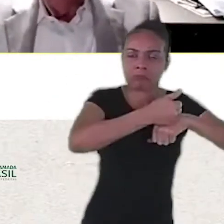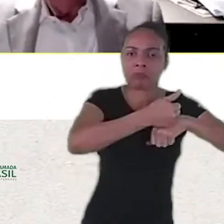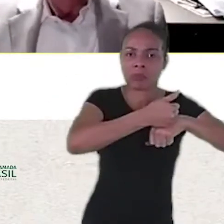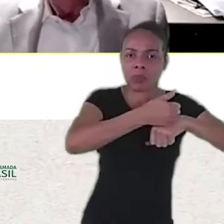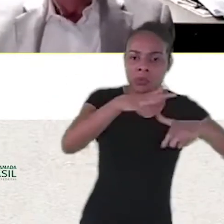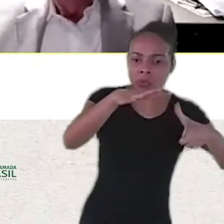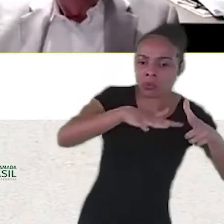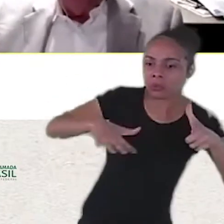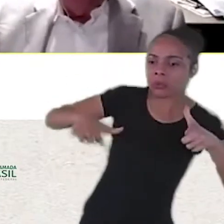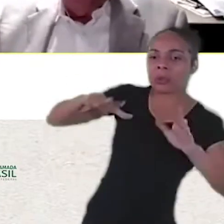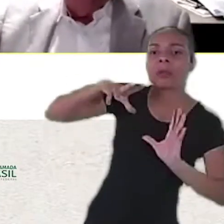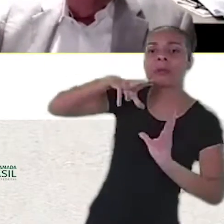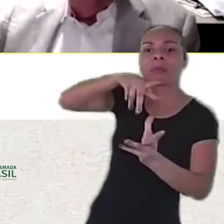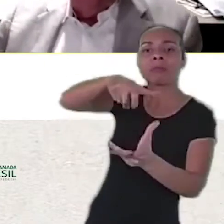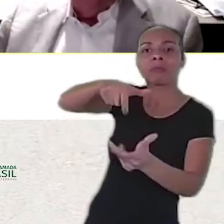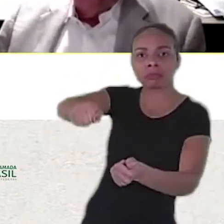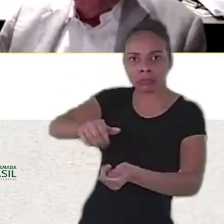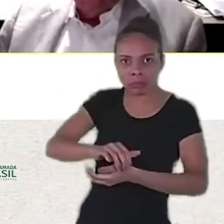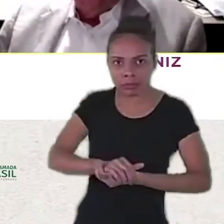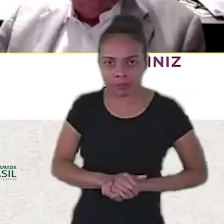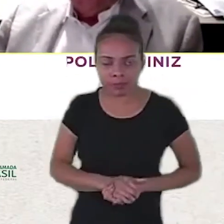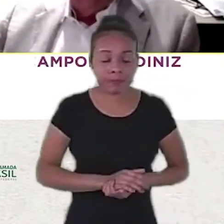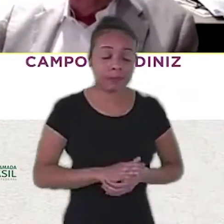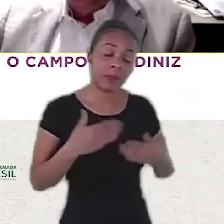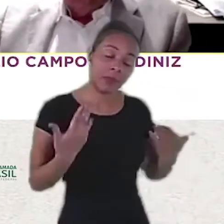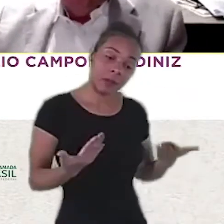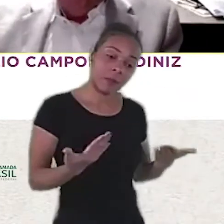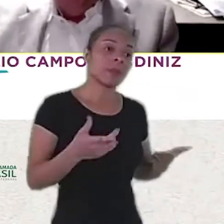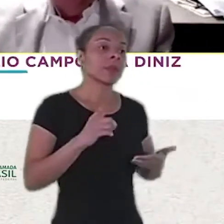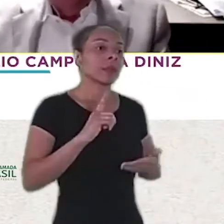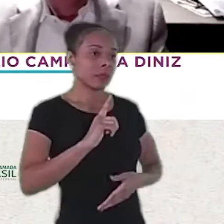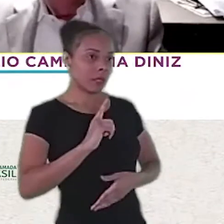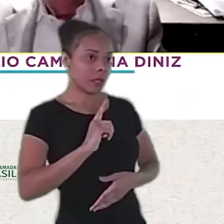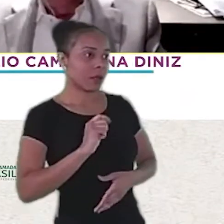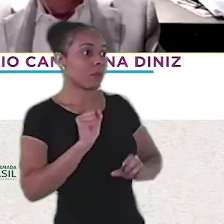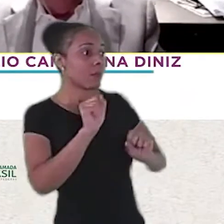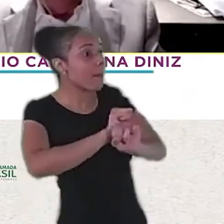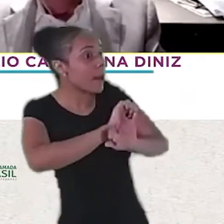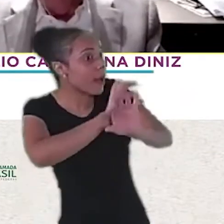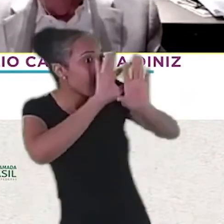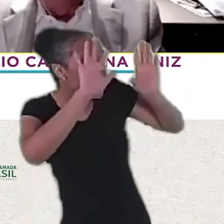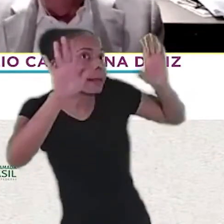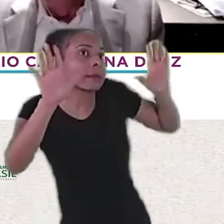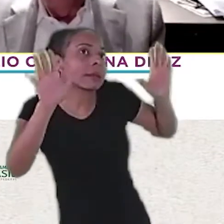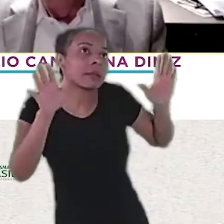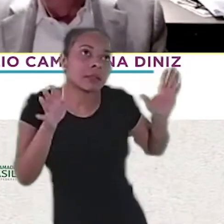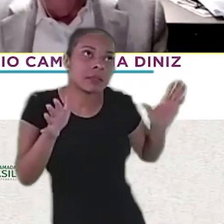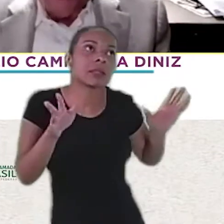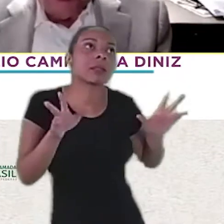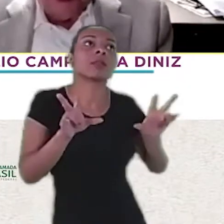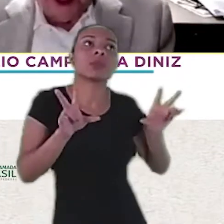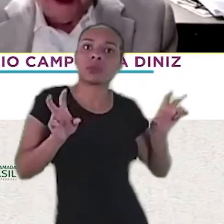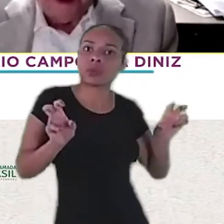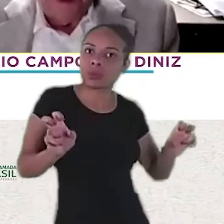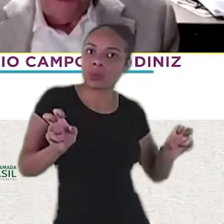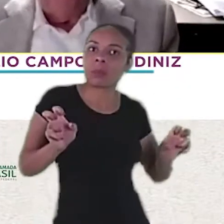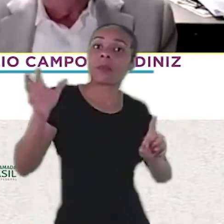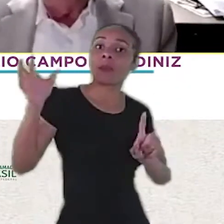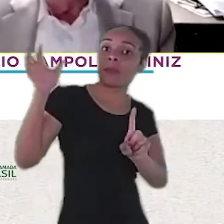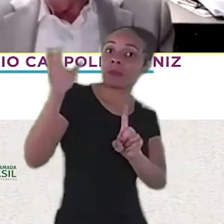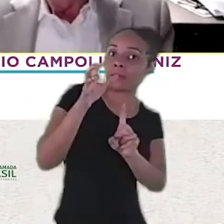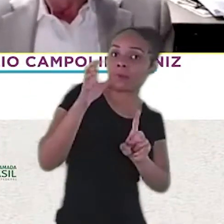clareza de que houve uma transferência direta e explícita do Vale do Silício para